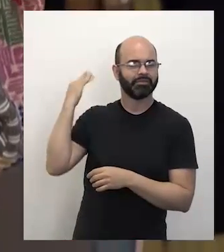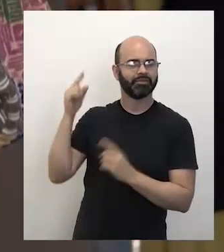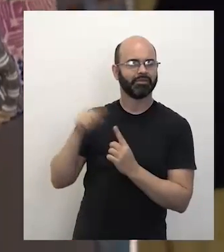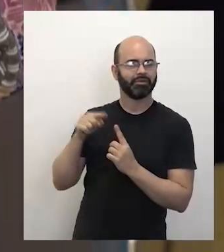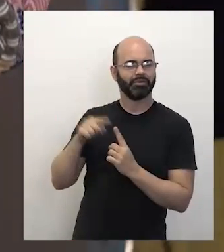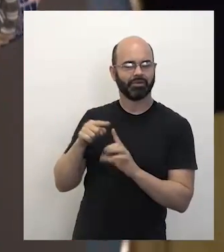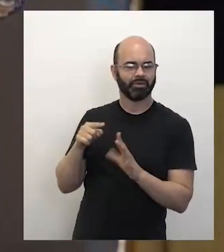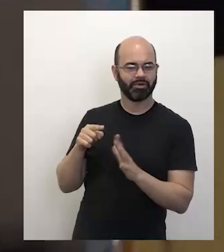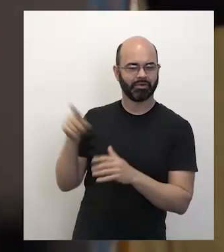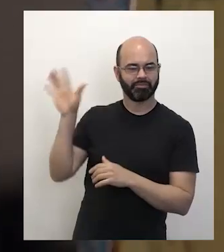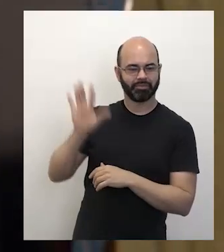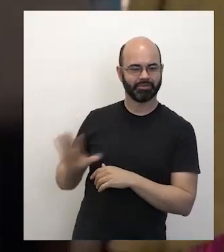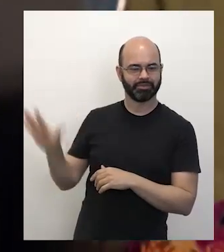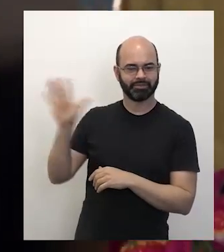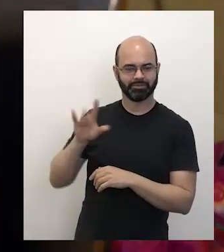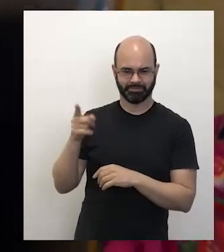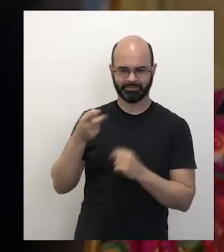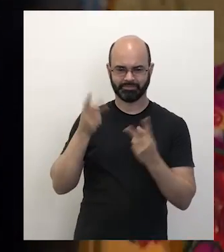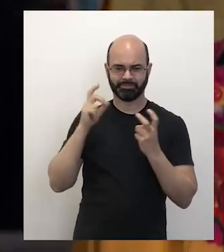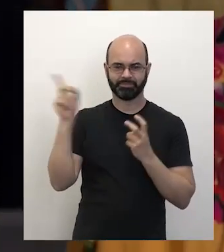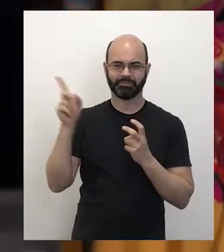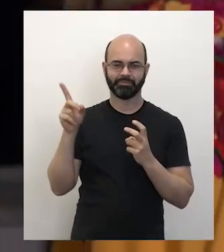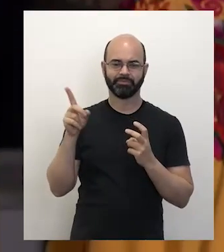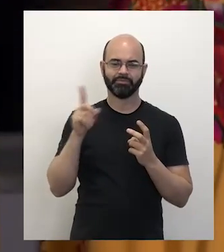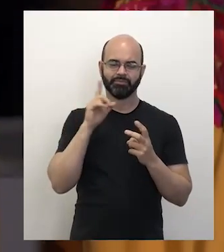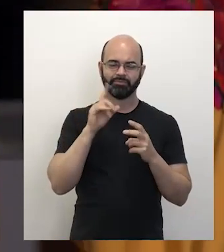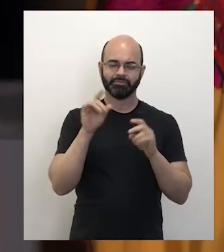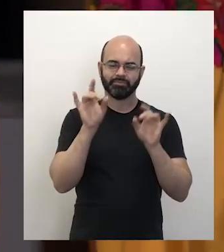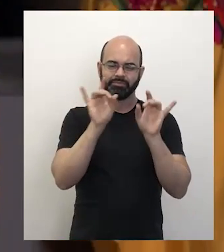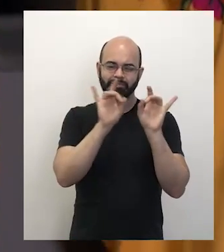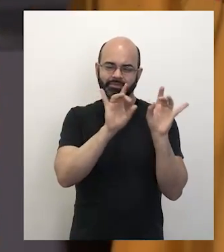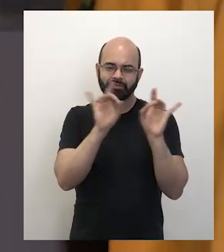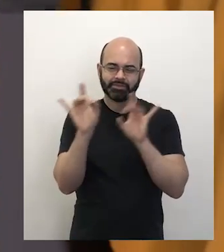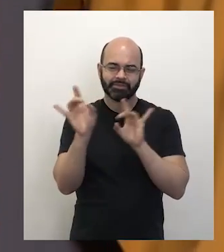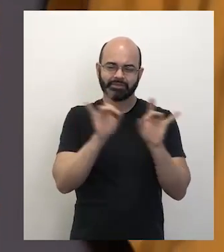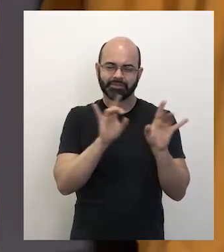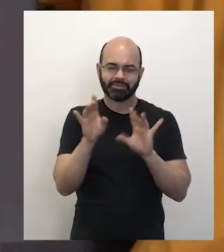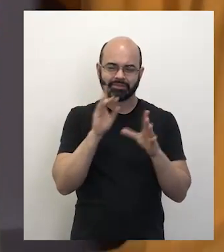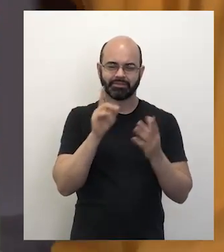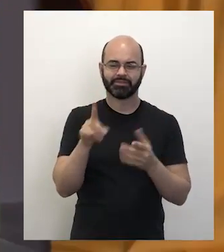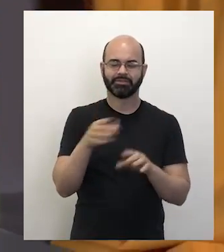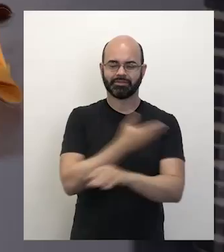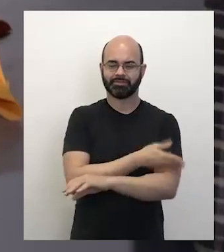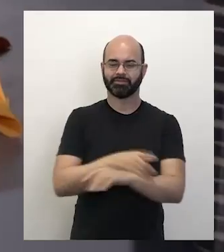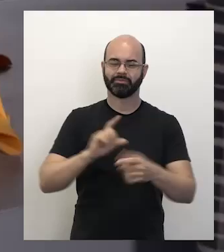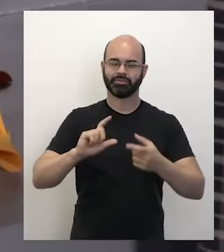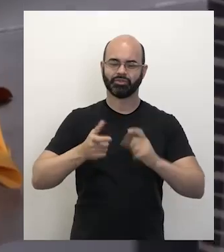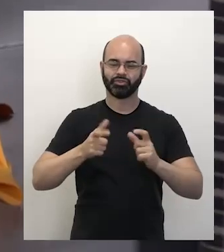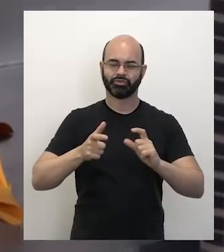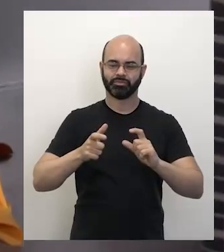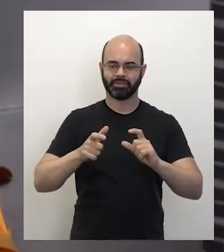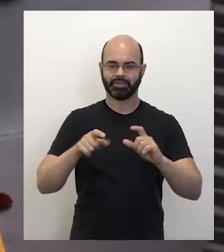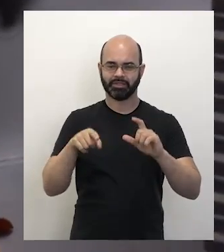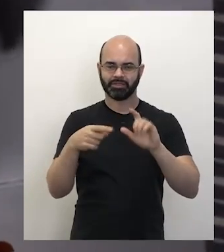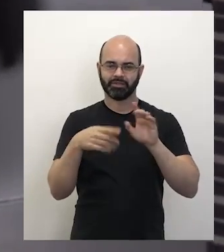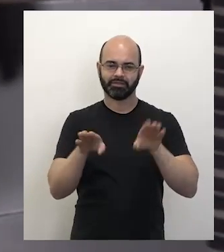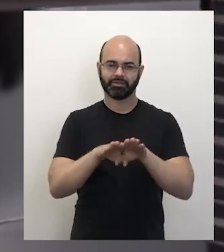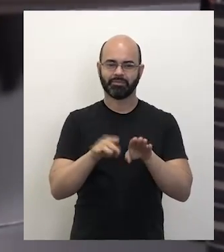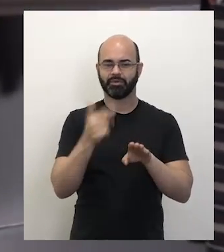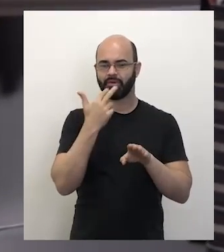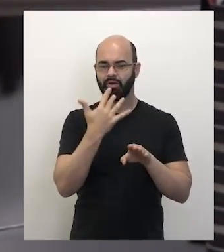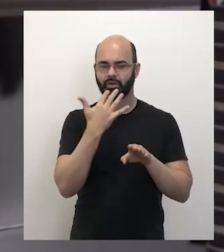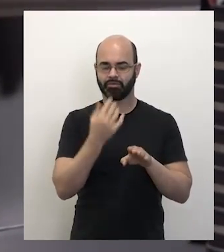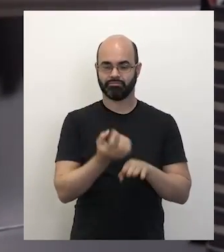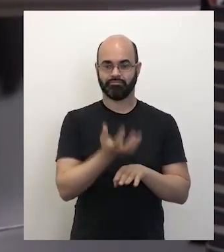desse tipo de roupa, de vestimenta, são os detalhes sempre em figuras geométricas e determinados tipos de cores. É